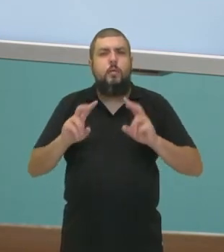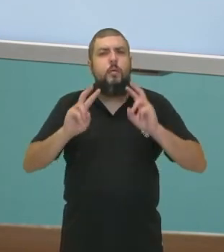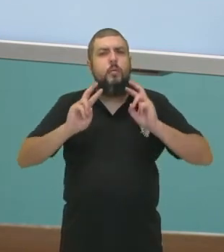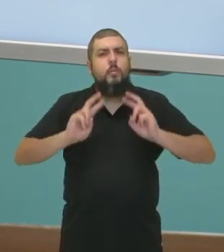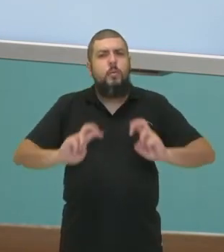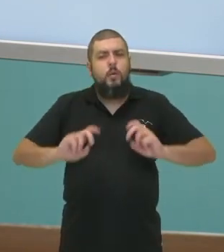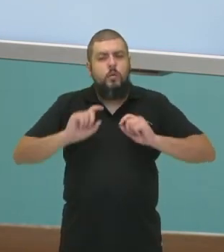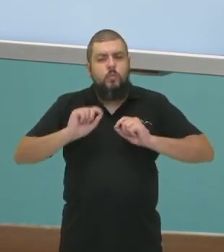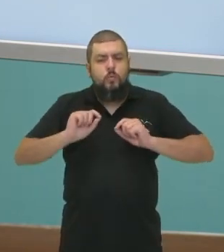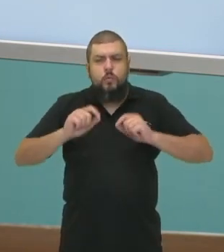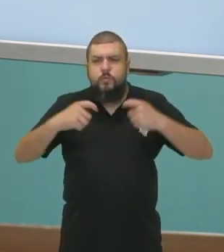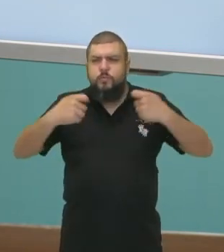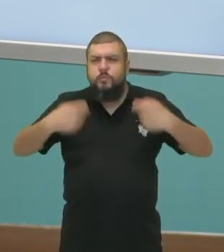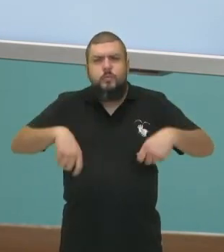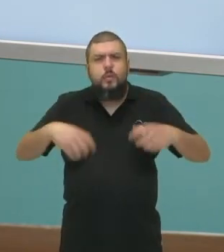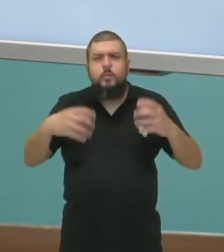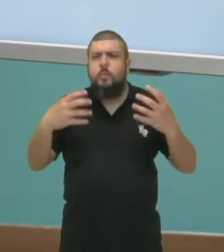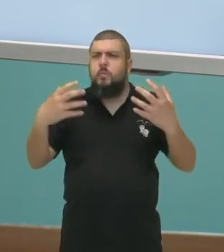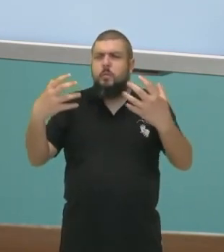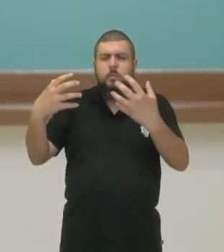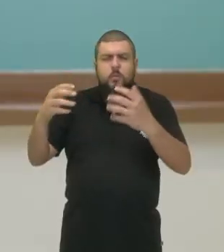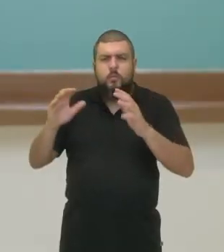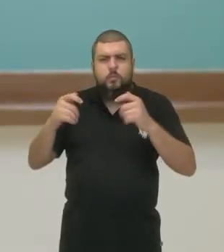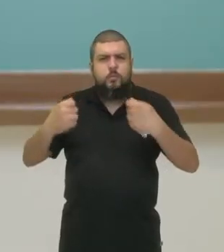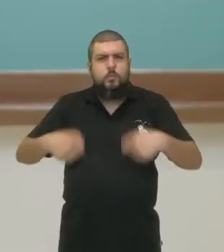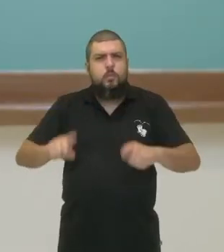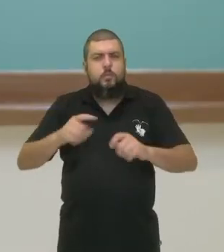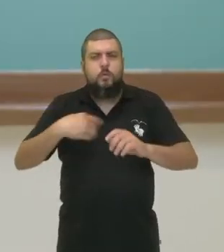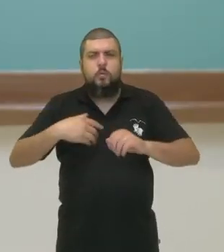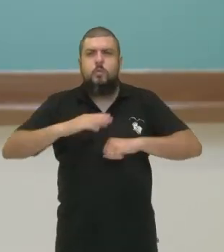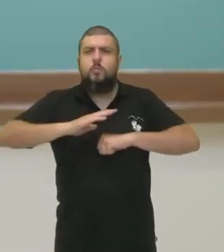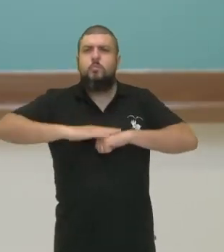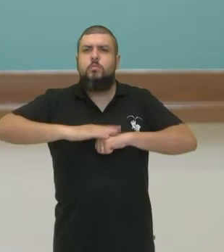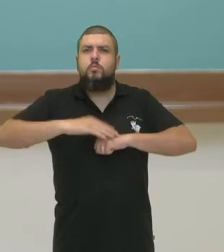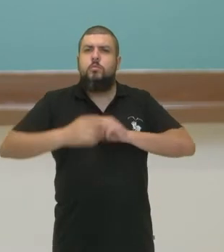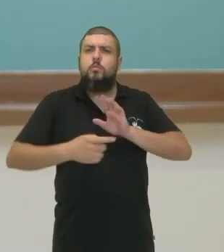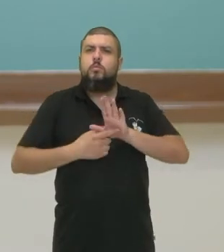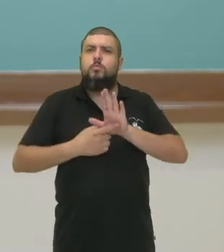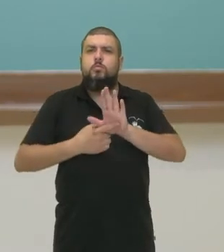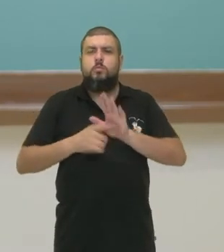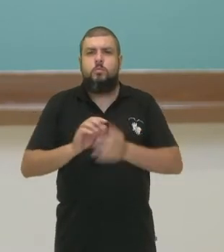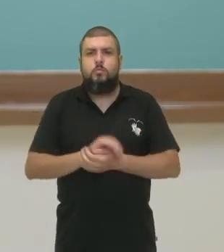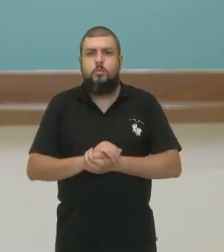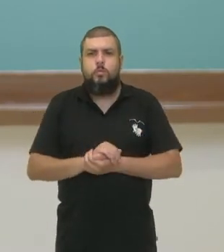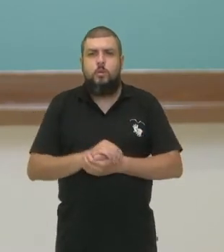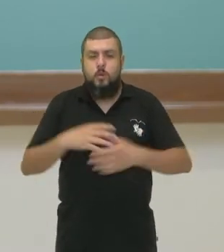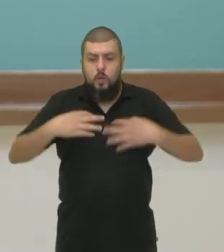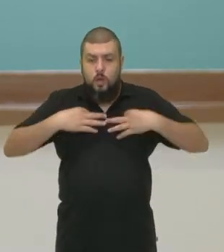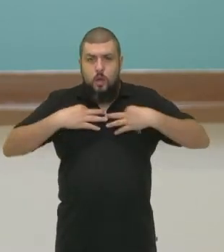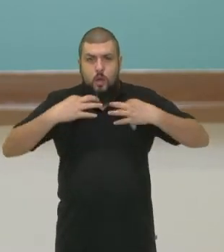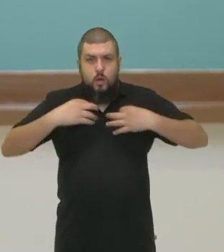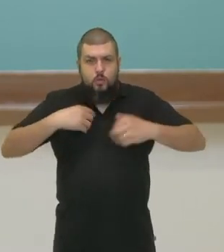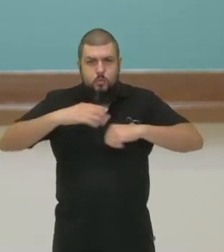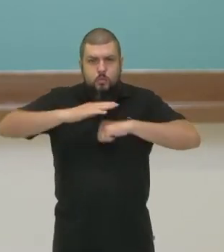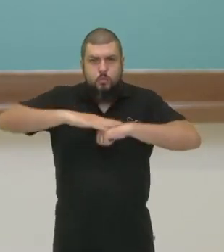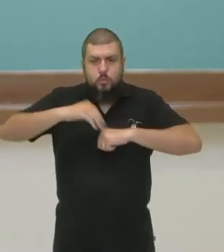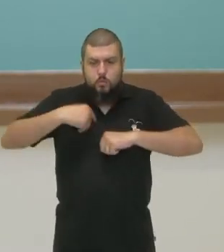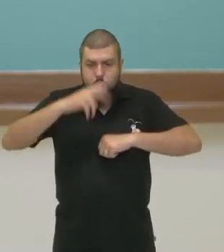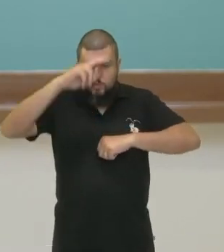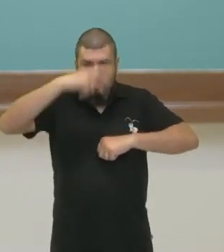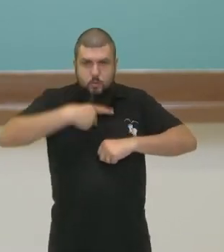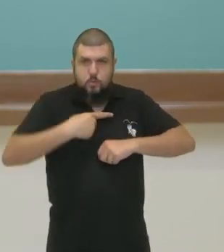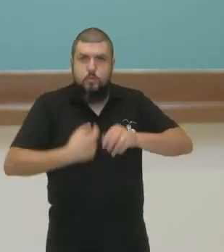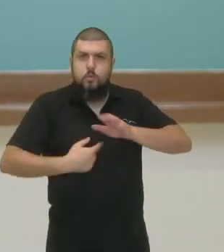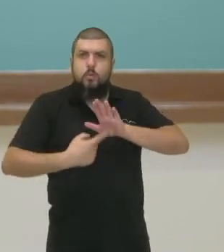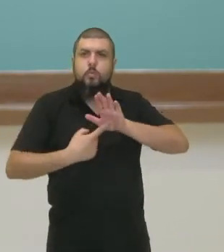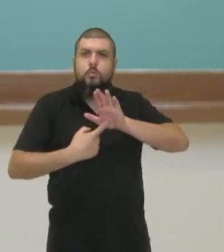Sem ajuda de nenhuma moda para chamar a atenção. Porque não é a roupa simplesmente que vai mostrar e definir quem você é. É muito mais do que isso. É muito mais a